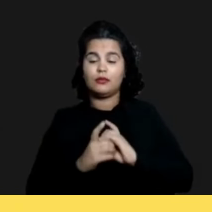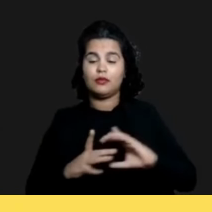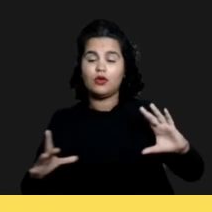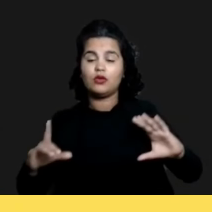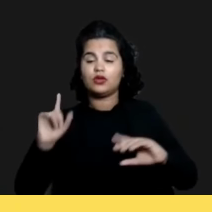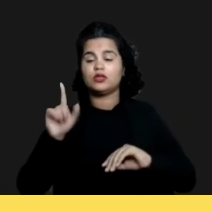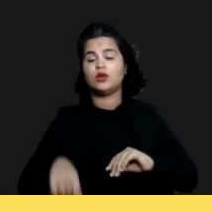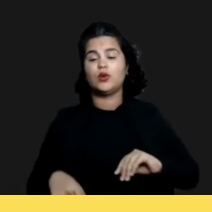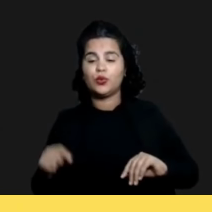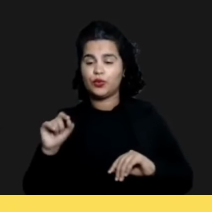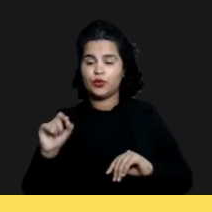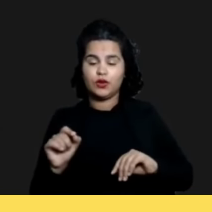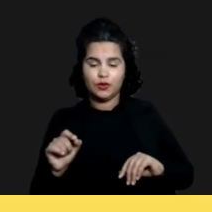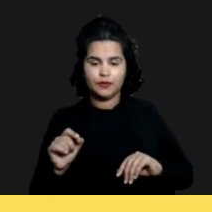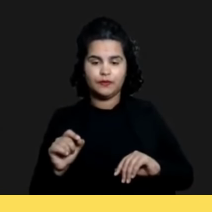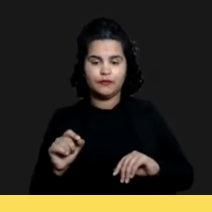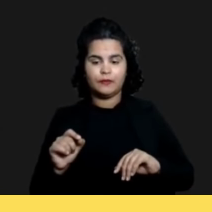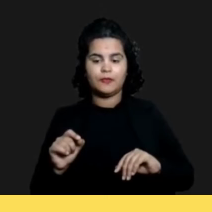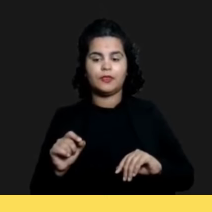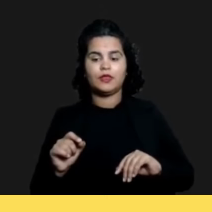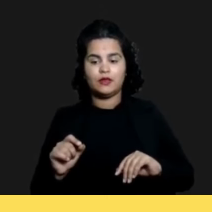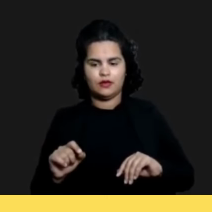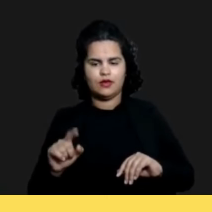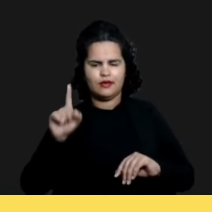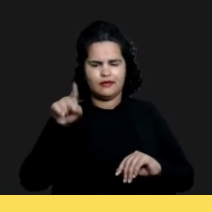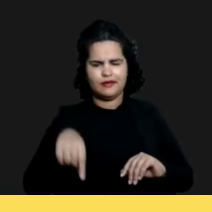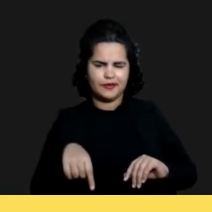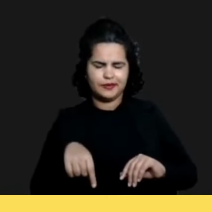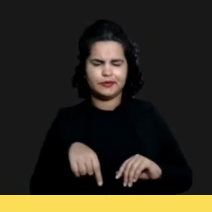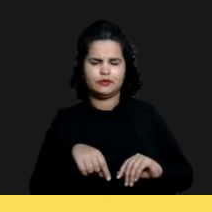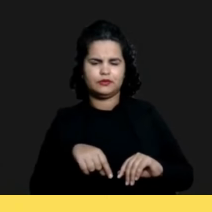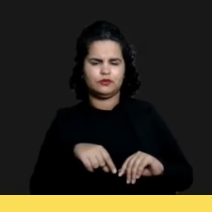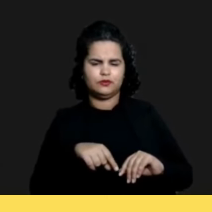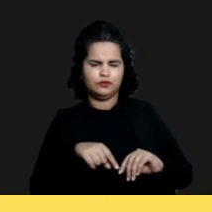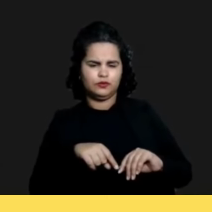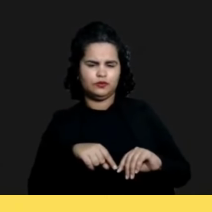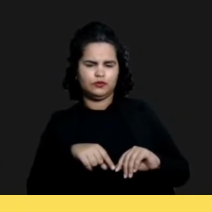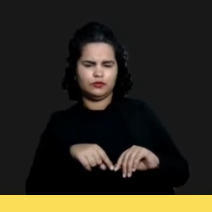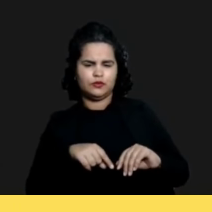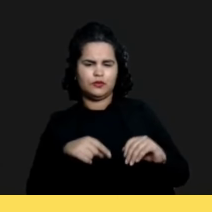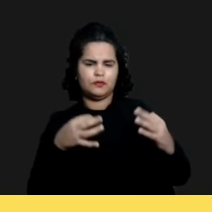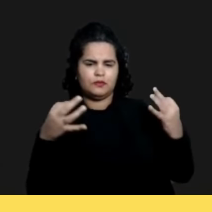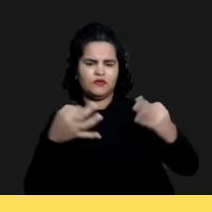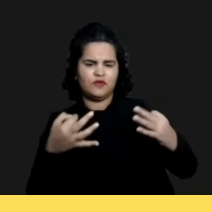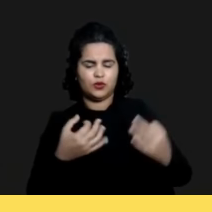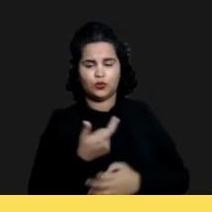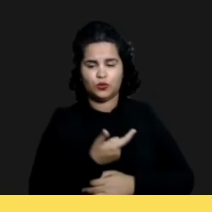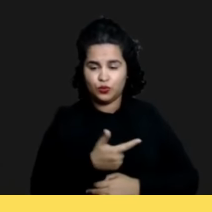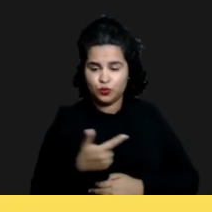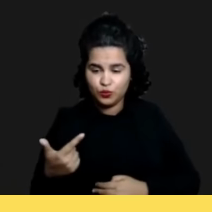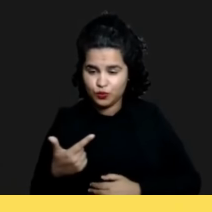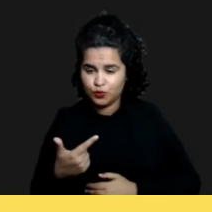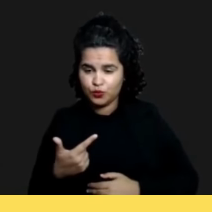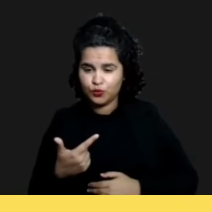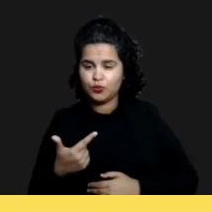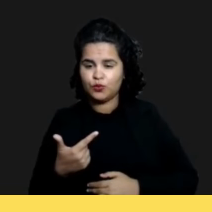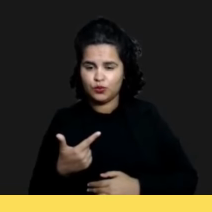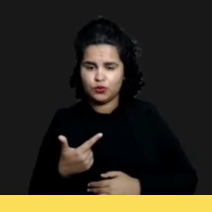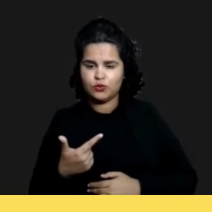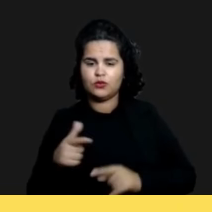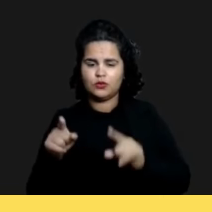é confessar-se falível de imperfeição e